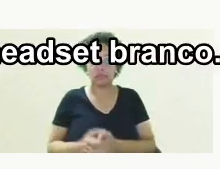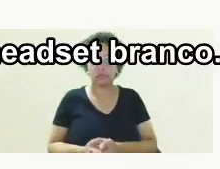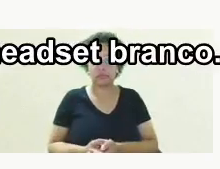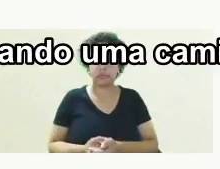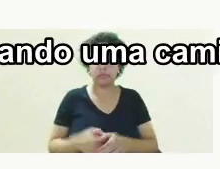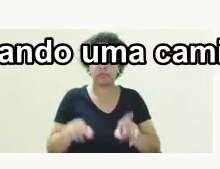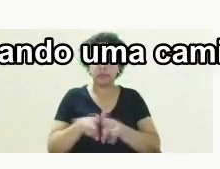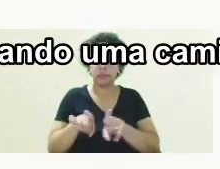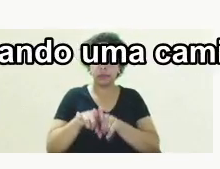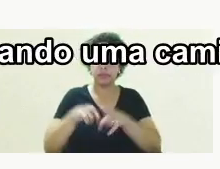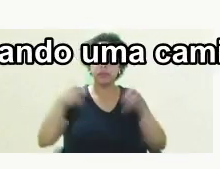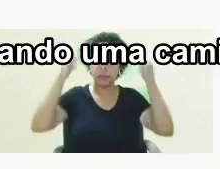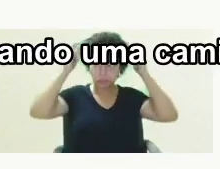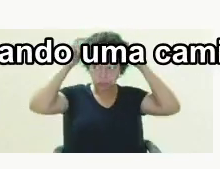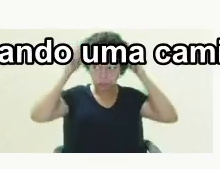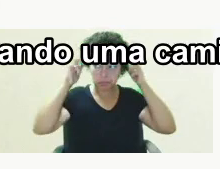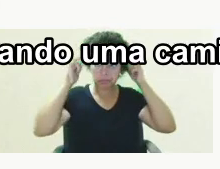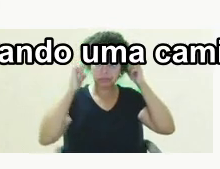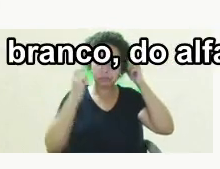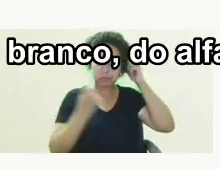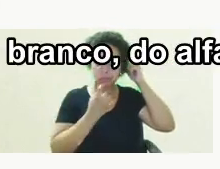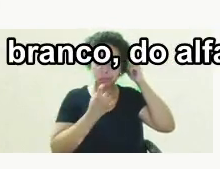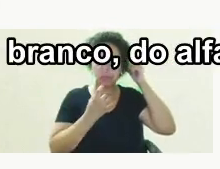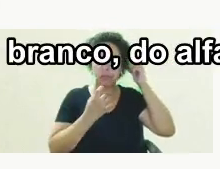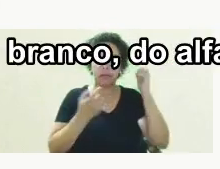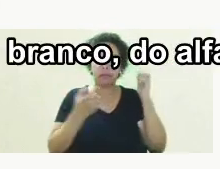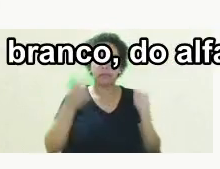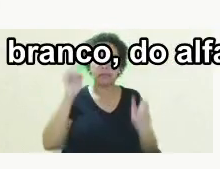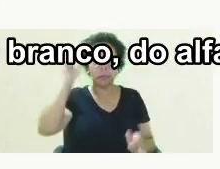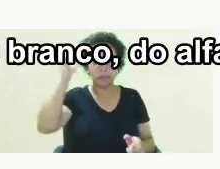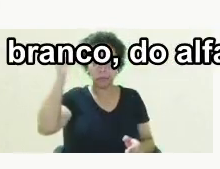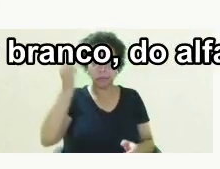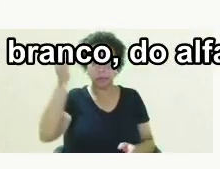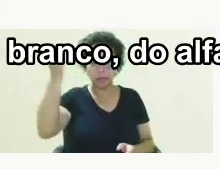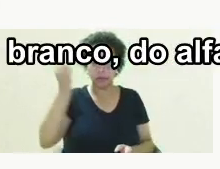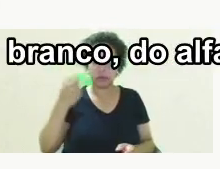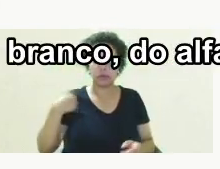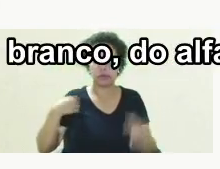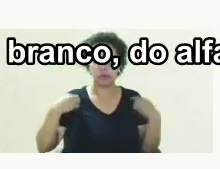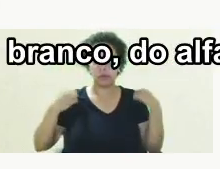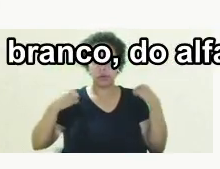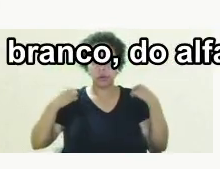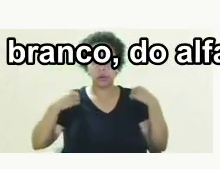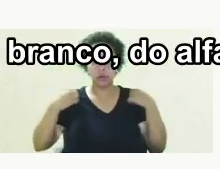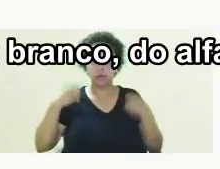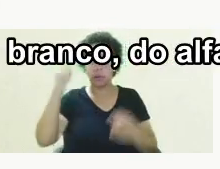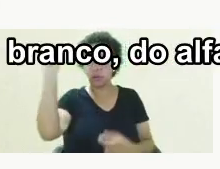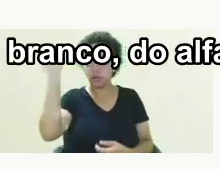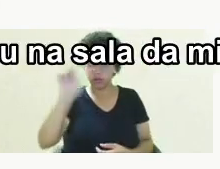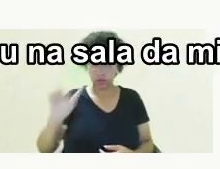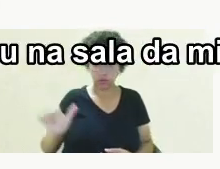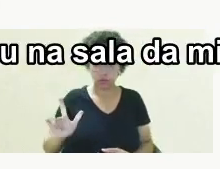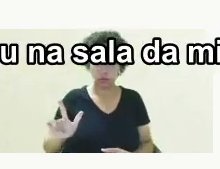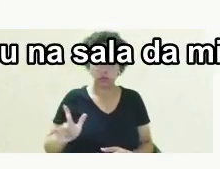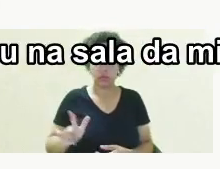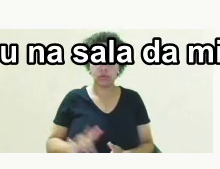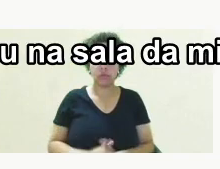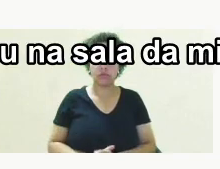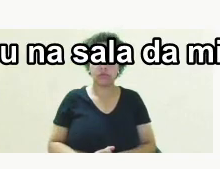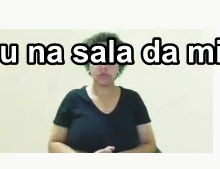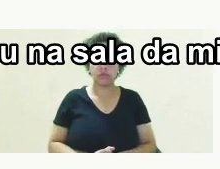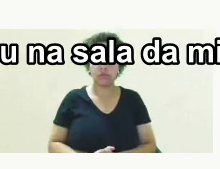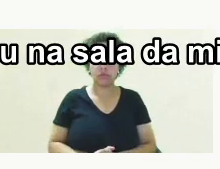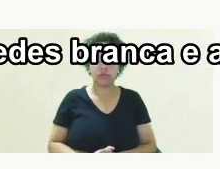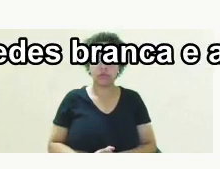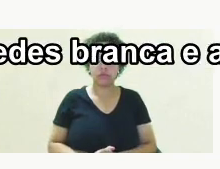headset branco. Hoje estou usando uma camisa azul com uma estampa em branco do alfabeto em braille. E ao fundo,